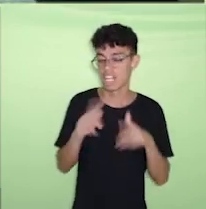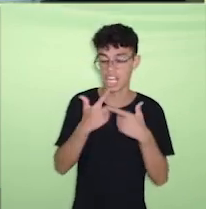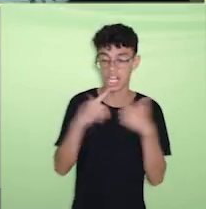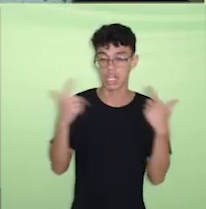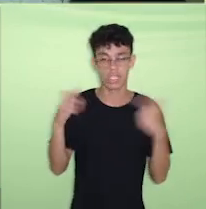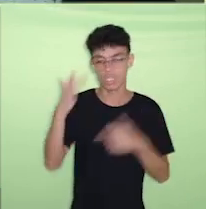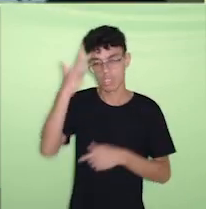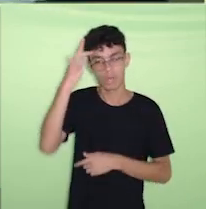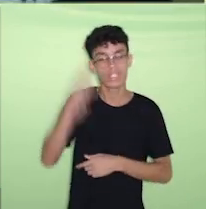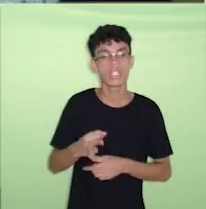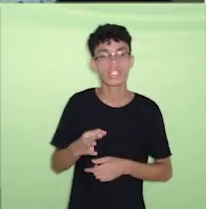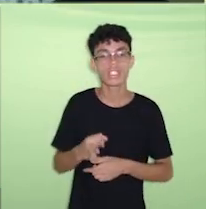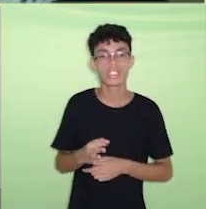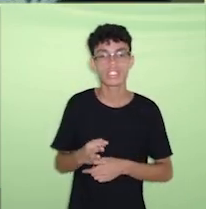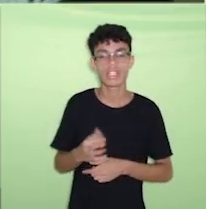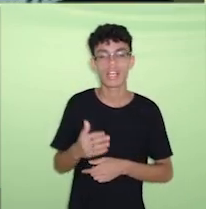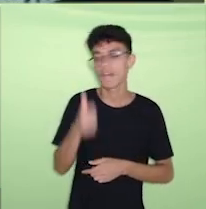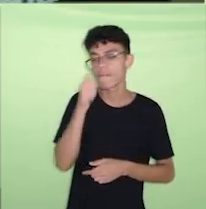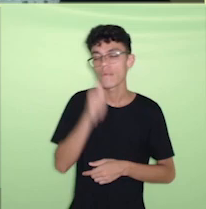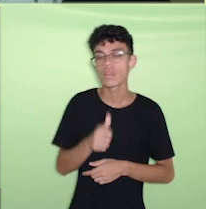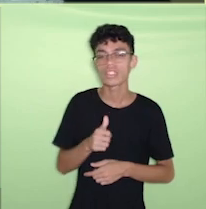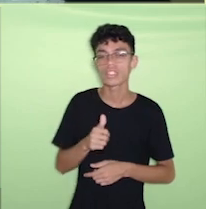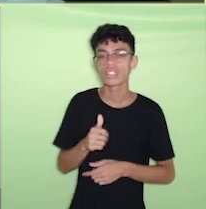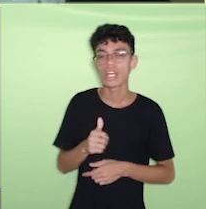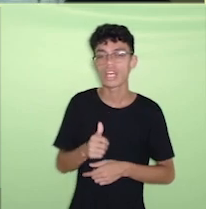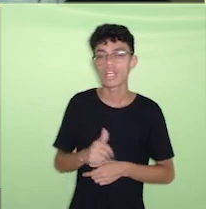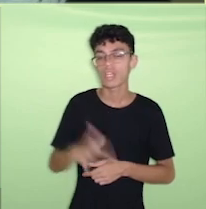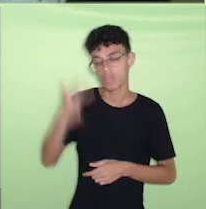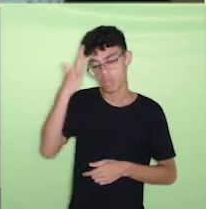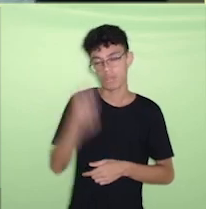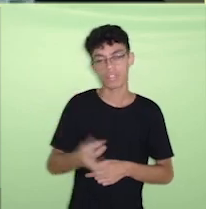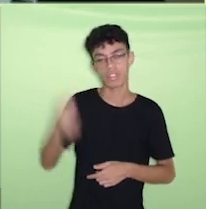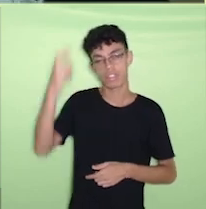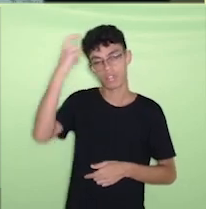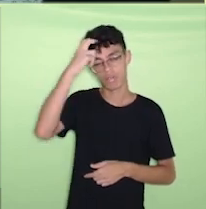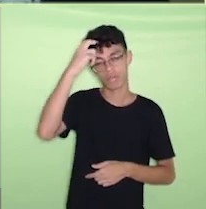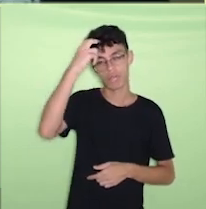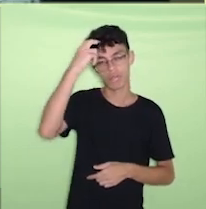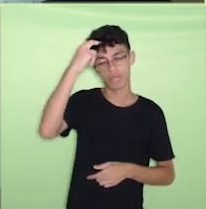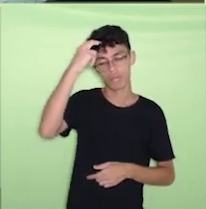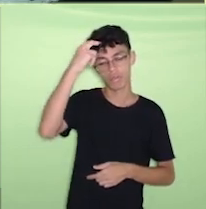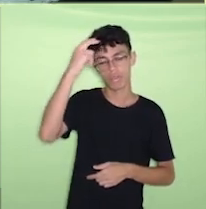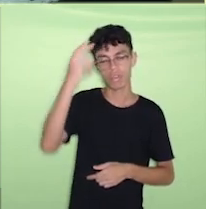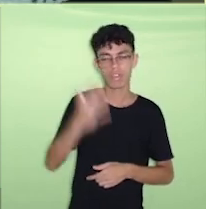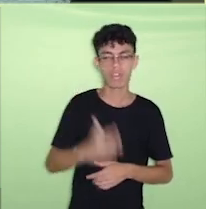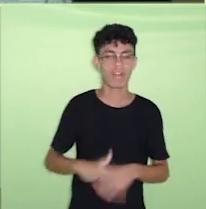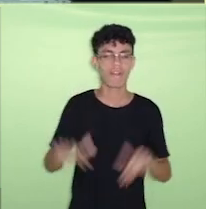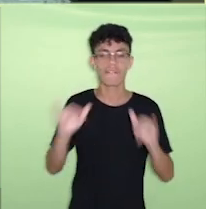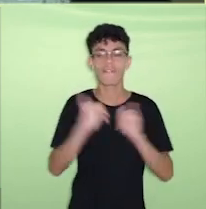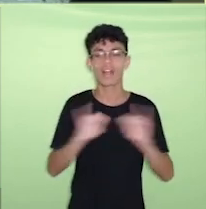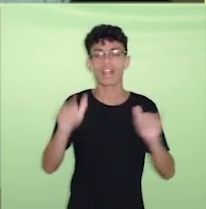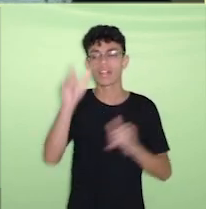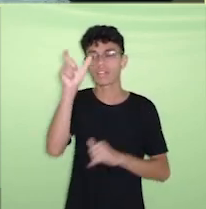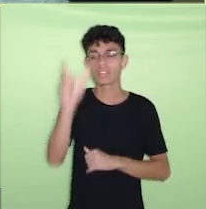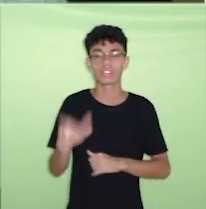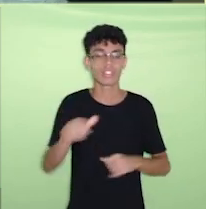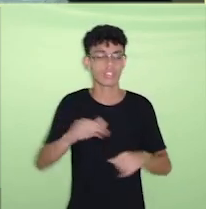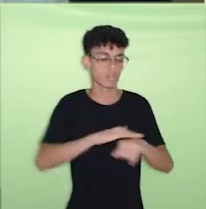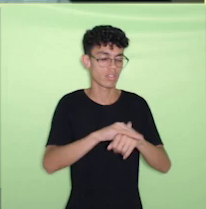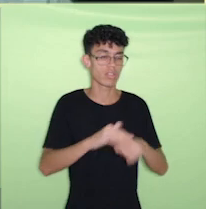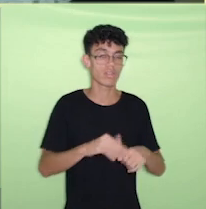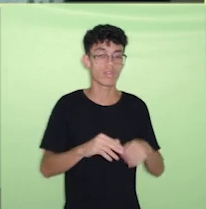O que eu não compreenderia? Moça, eu entendo o demônio. Vamos. O que é que vocês se